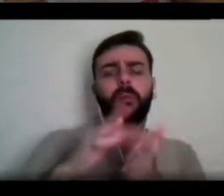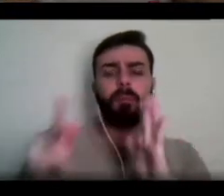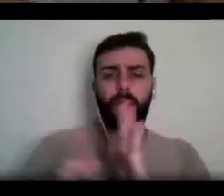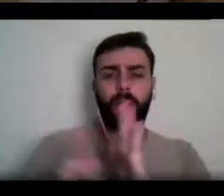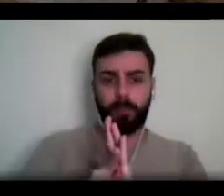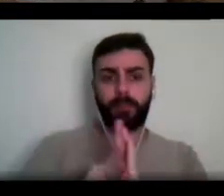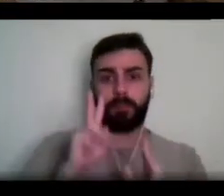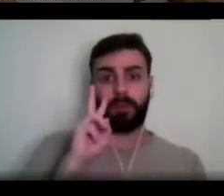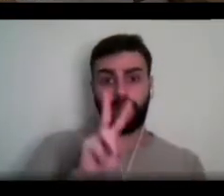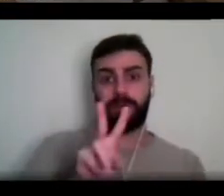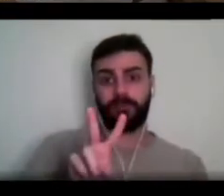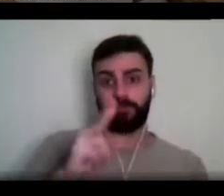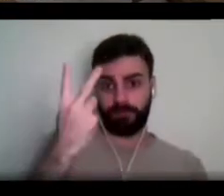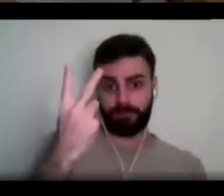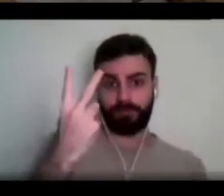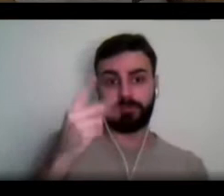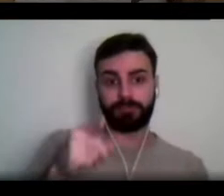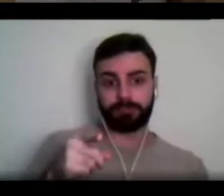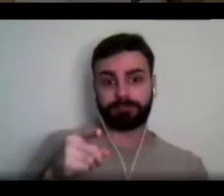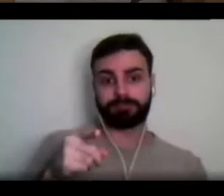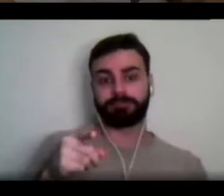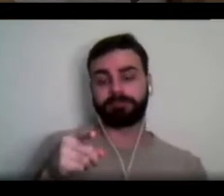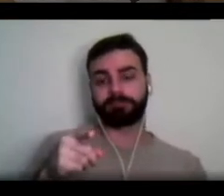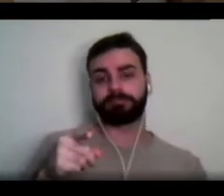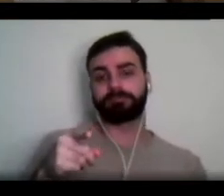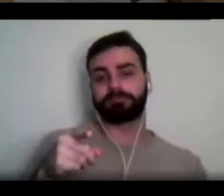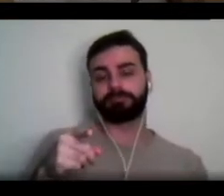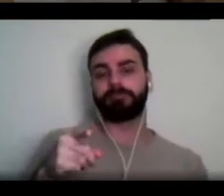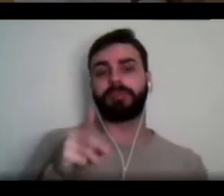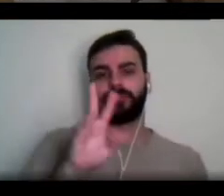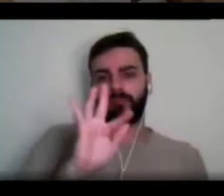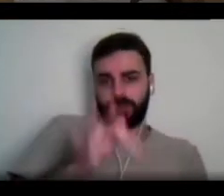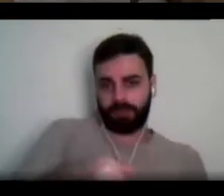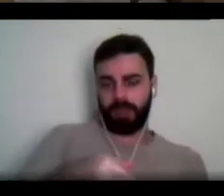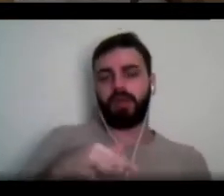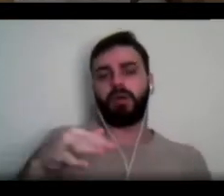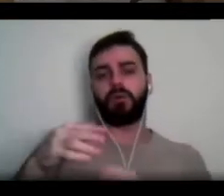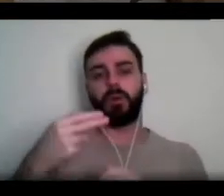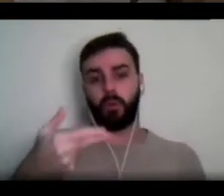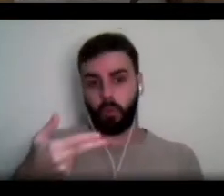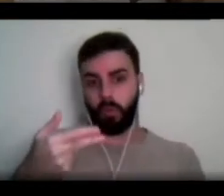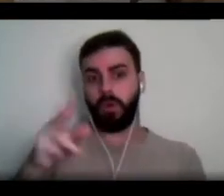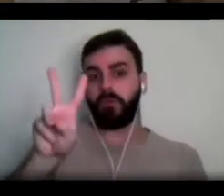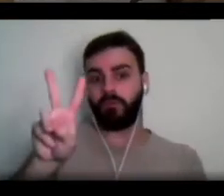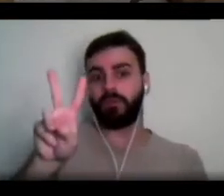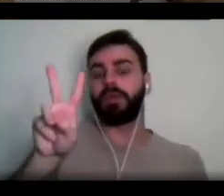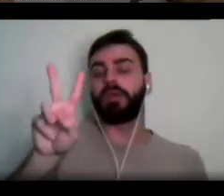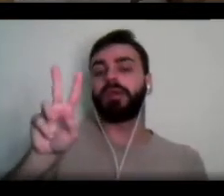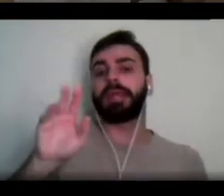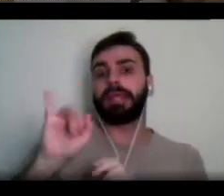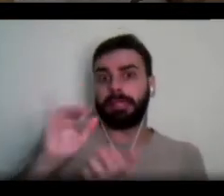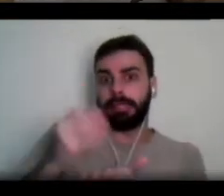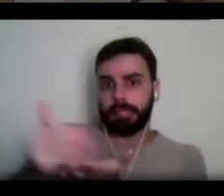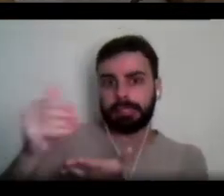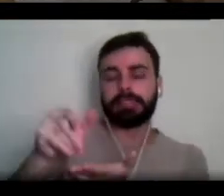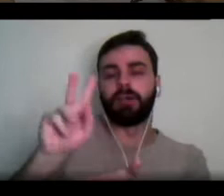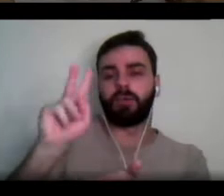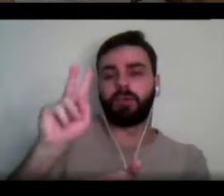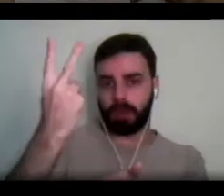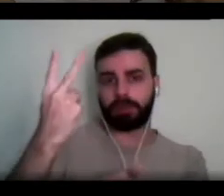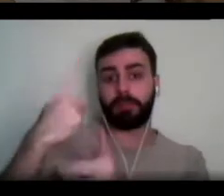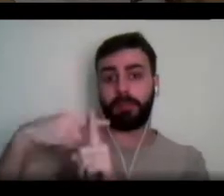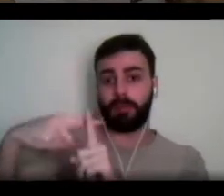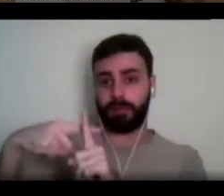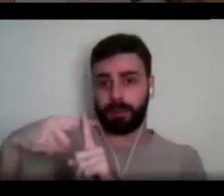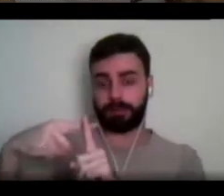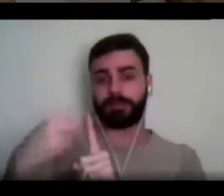acho a aceleração? Eu uso aquela equação, velocidade final em C é igual a velocidade inicial em C ao